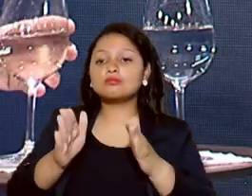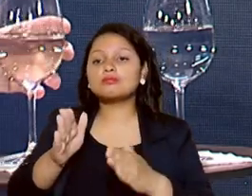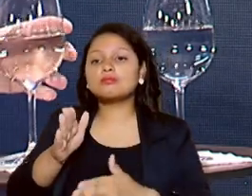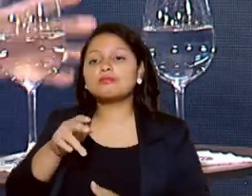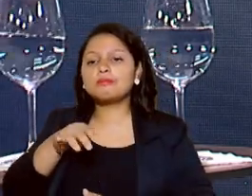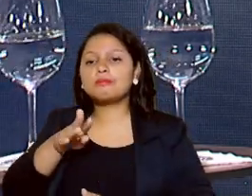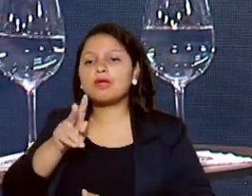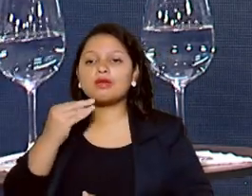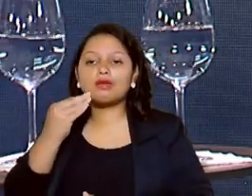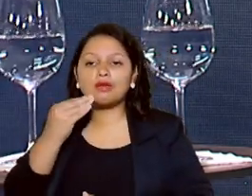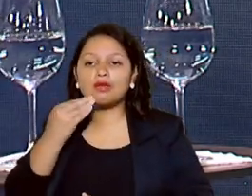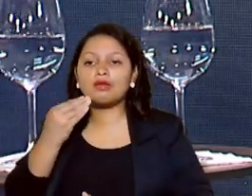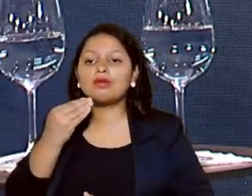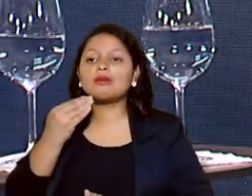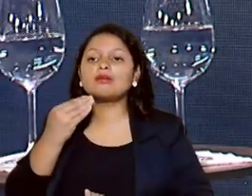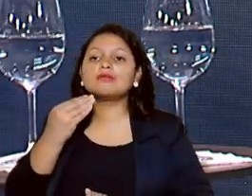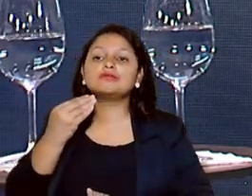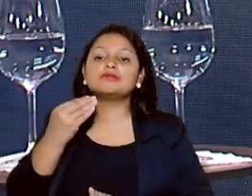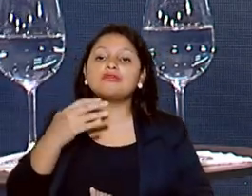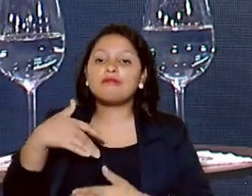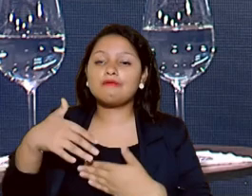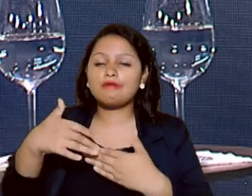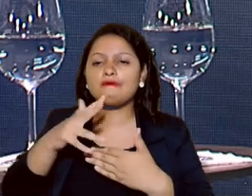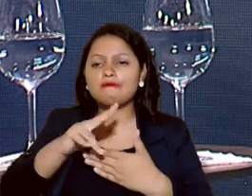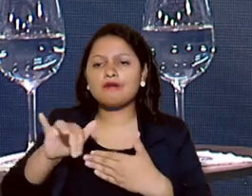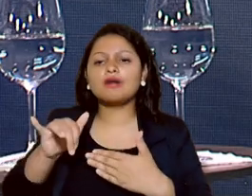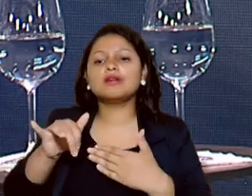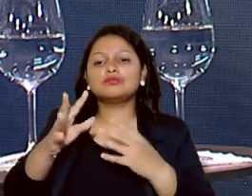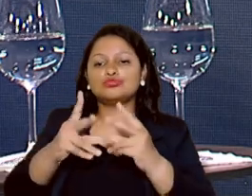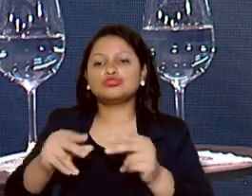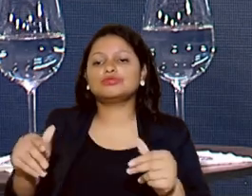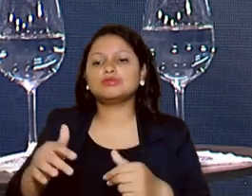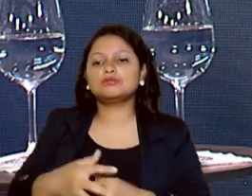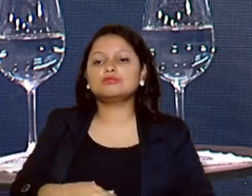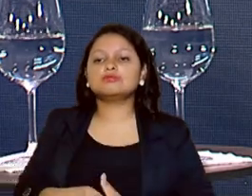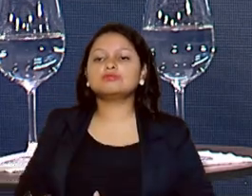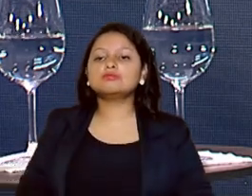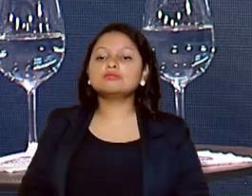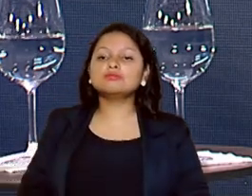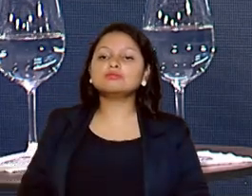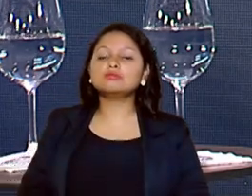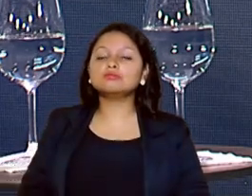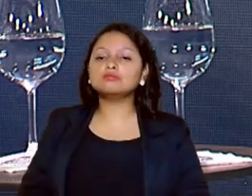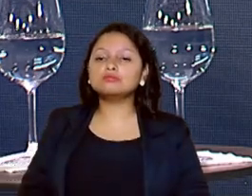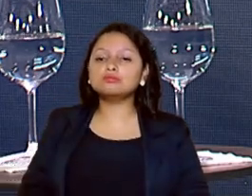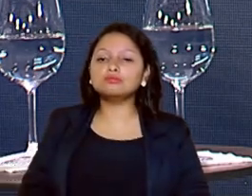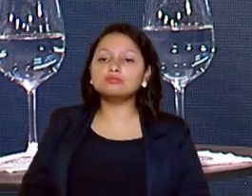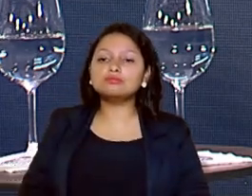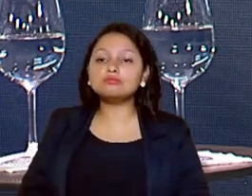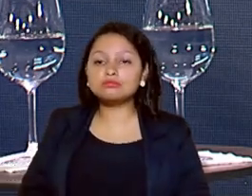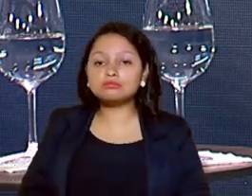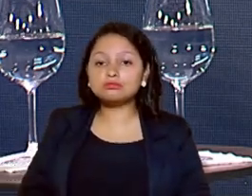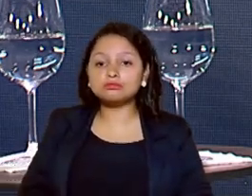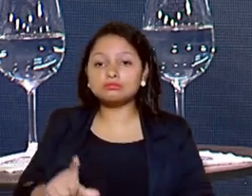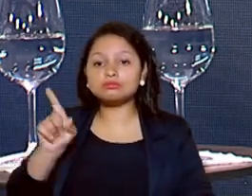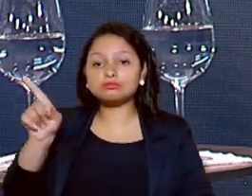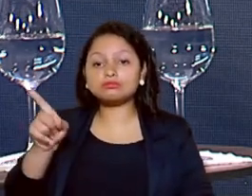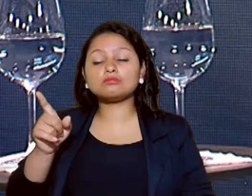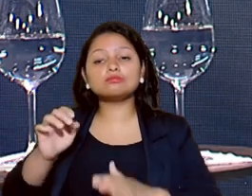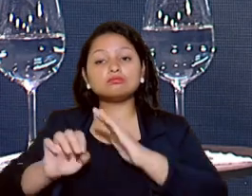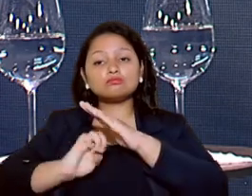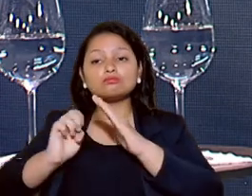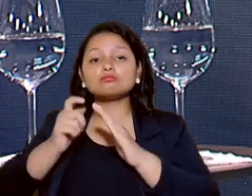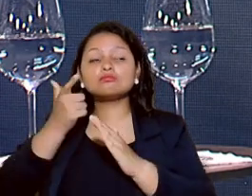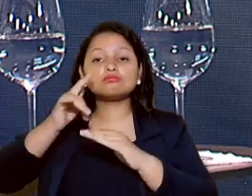vão desaparecer isso é tempo para empresa certo isso é tempo para empresa isso é mais espaço para ela se dedicar aquilo que ela